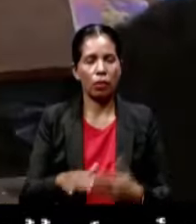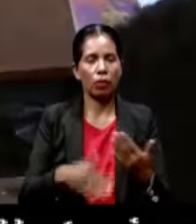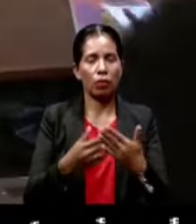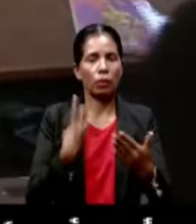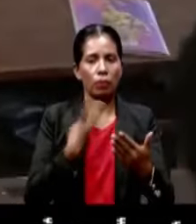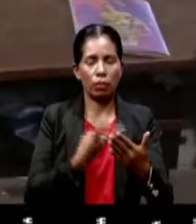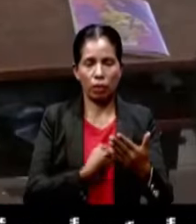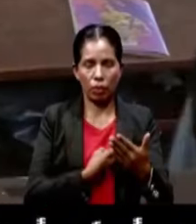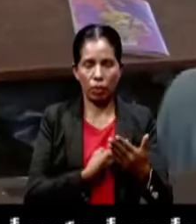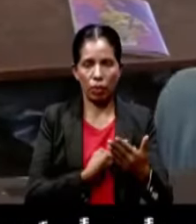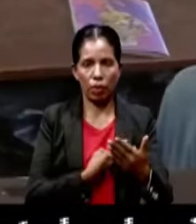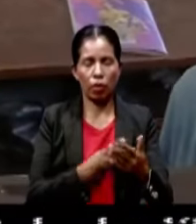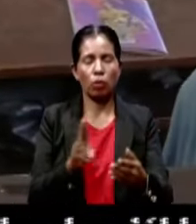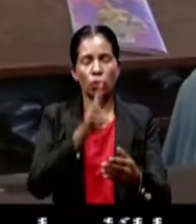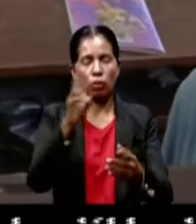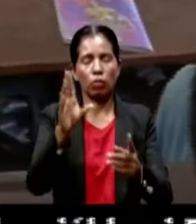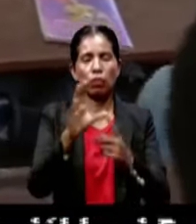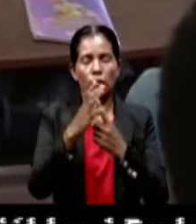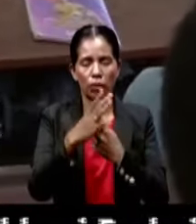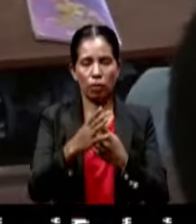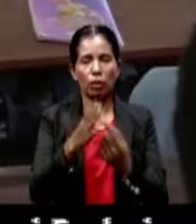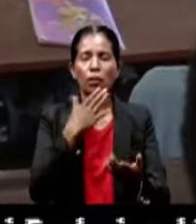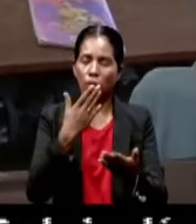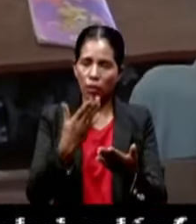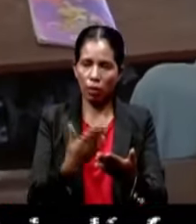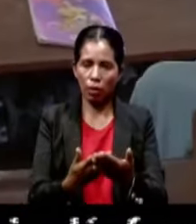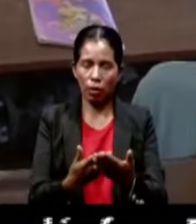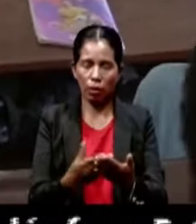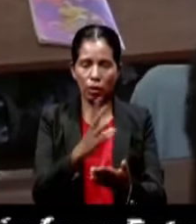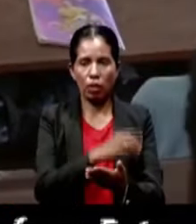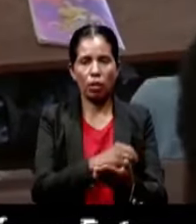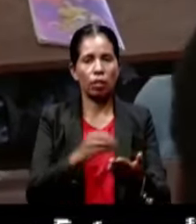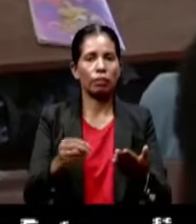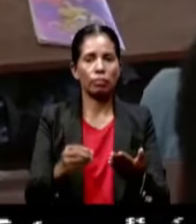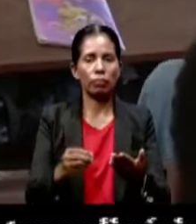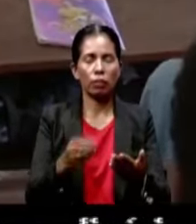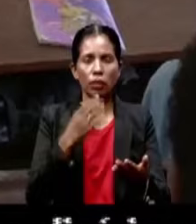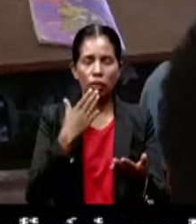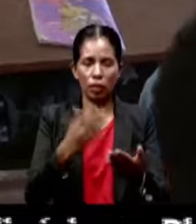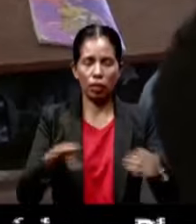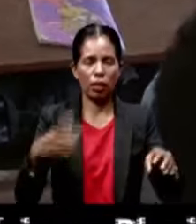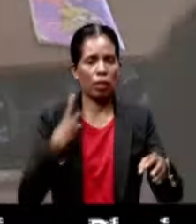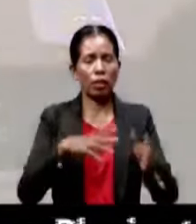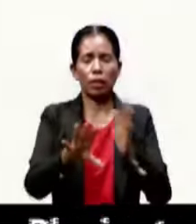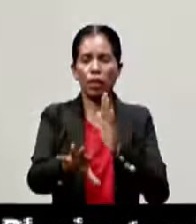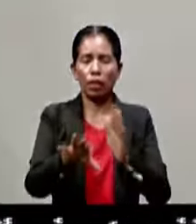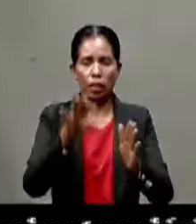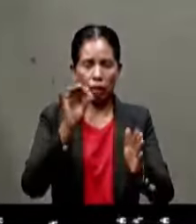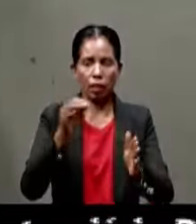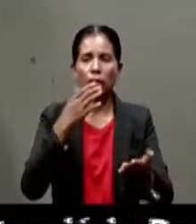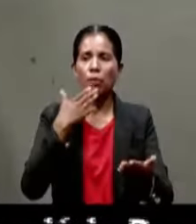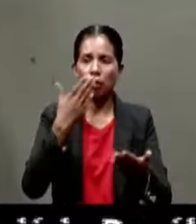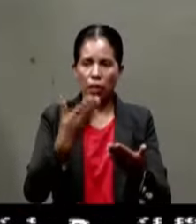tradicional é bom, mas devemos escolher o mais adequado. É terrível de não ver